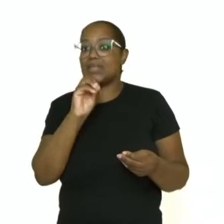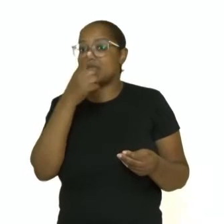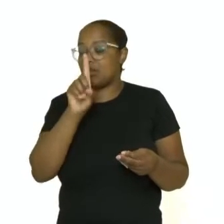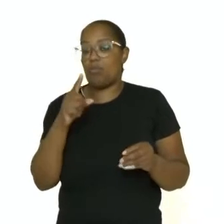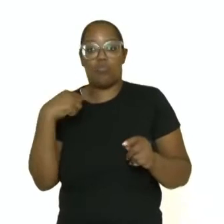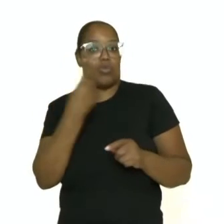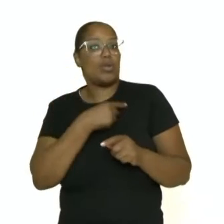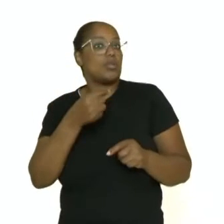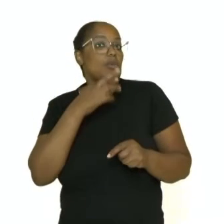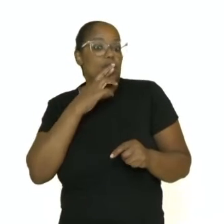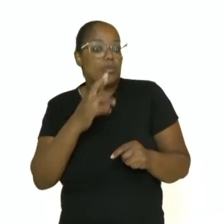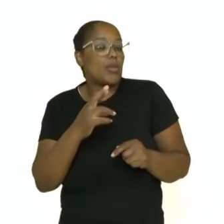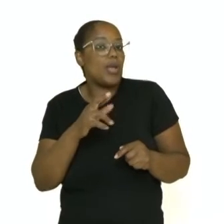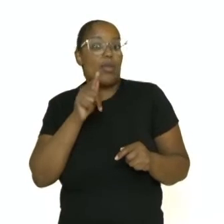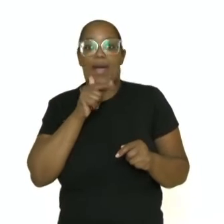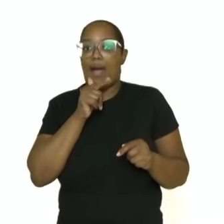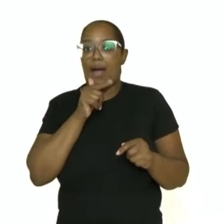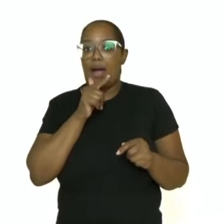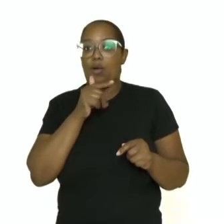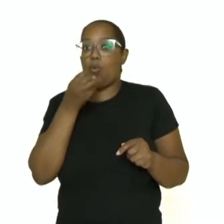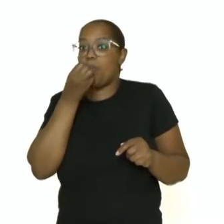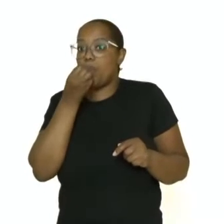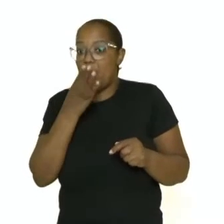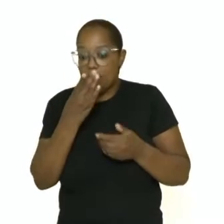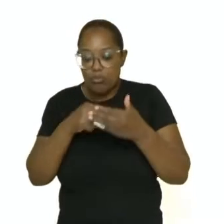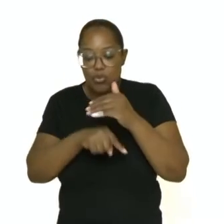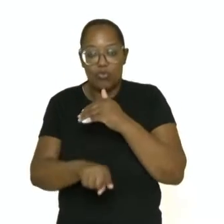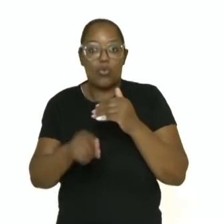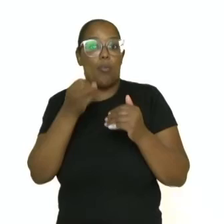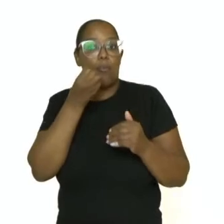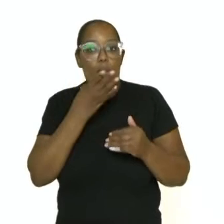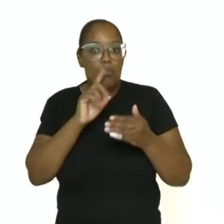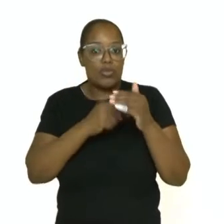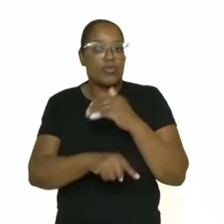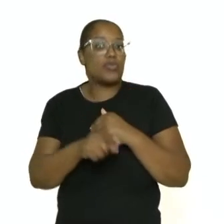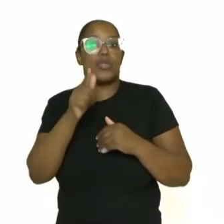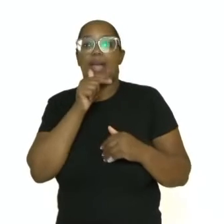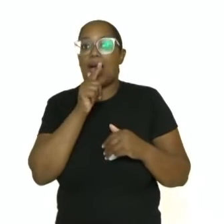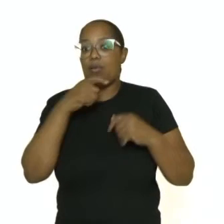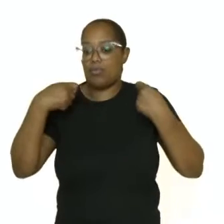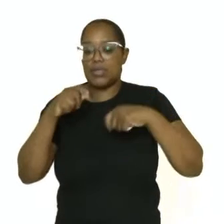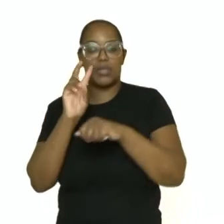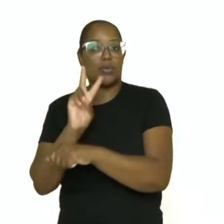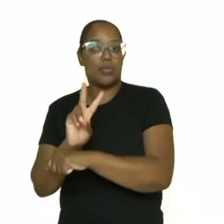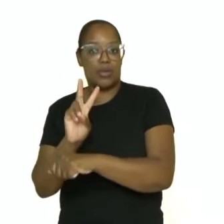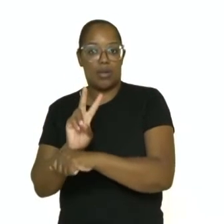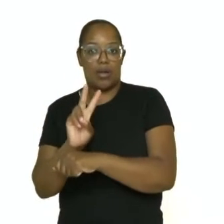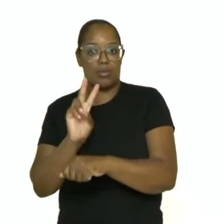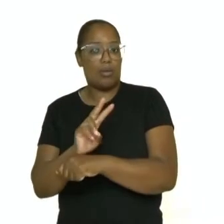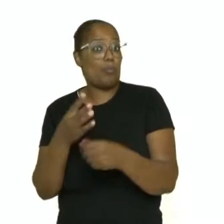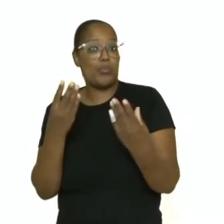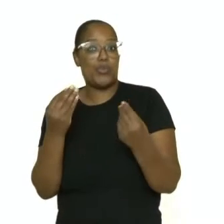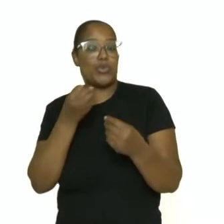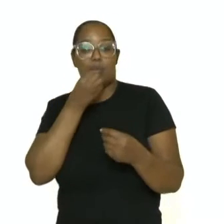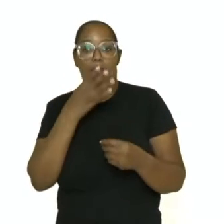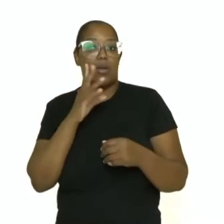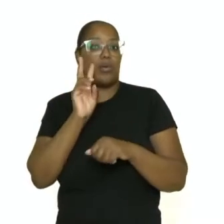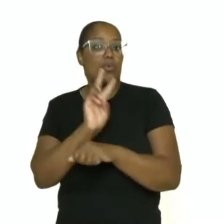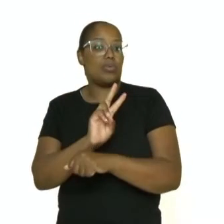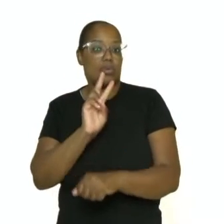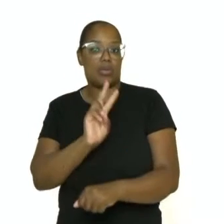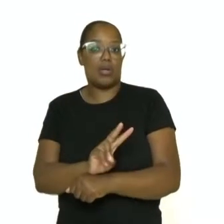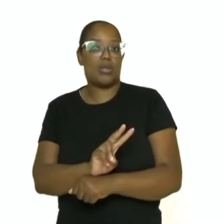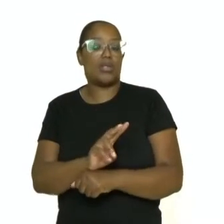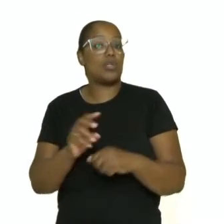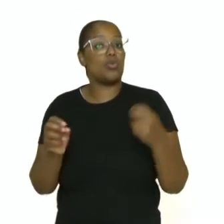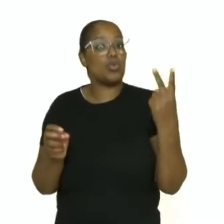né? Quem é um bem finito? A água. Então, ela deve ser preservada, né? Então, nos dois momentos